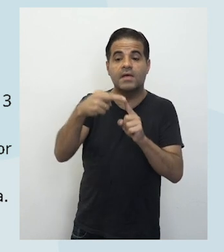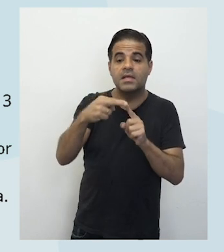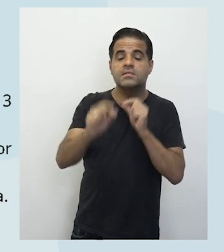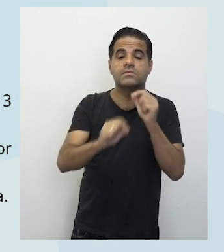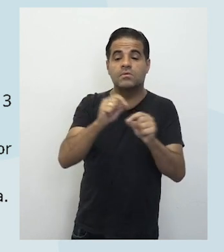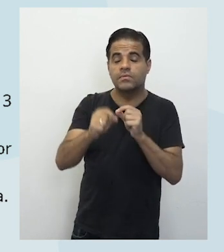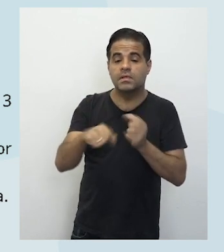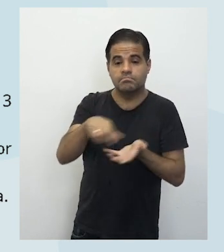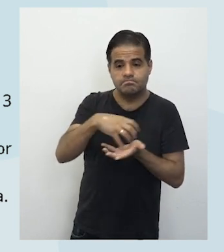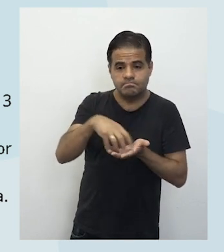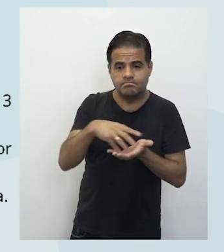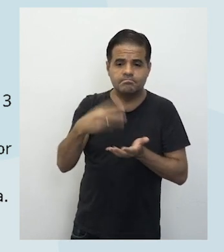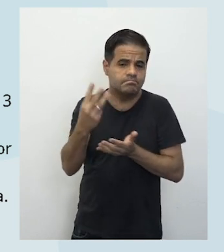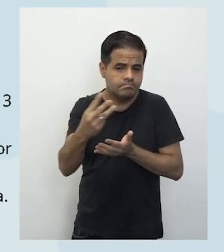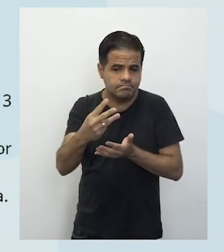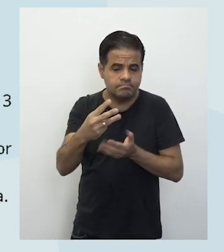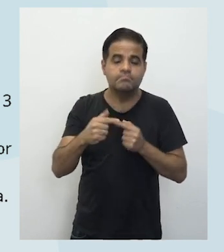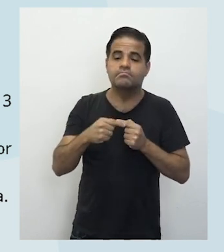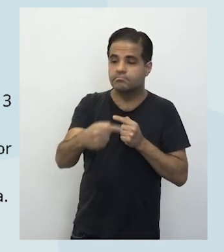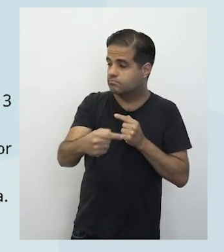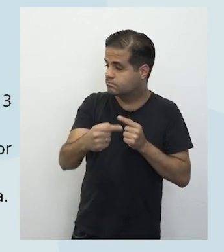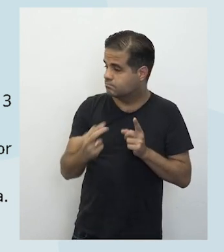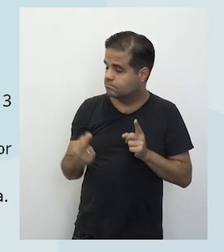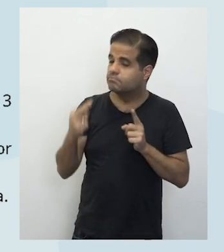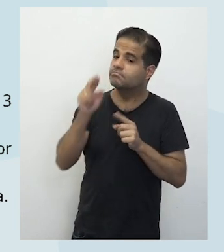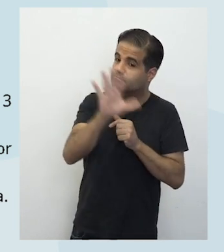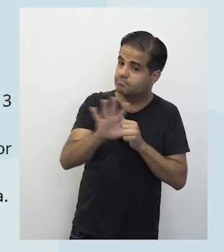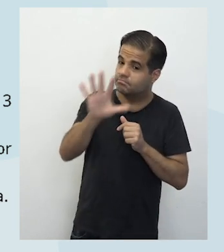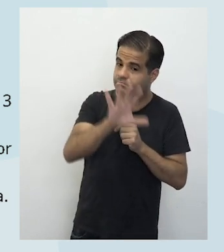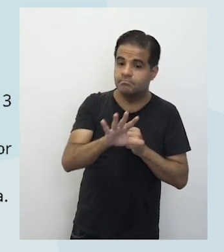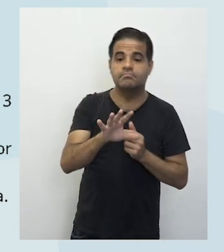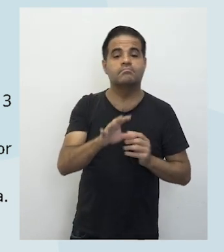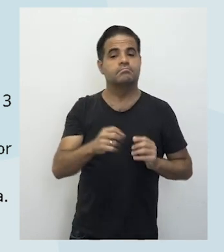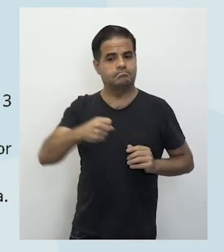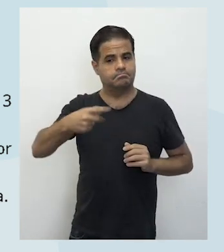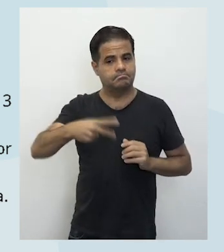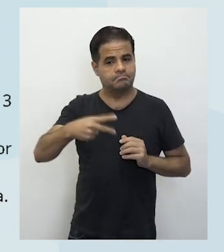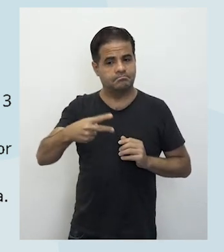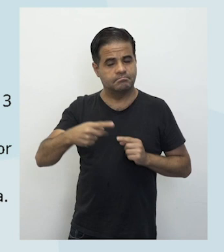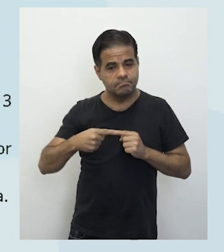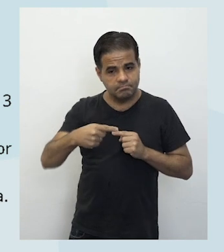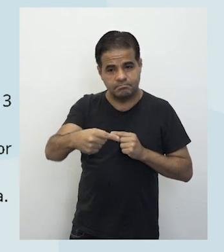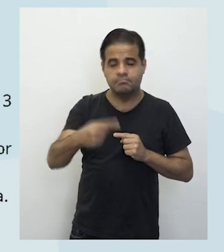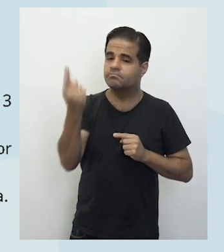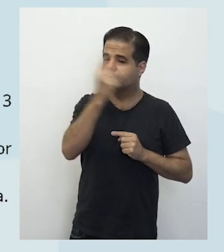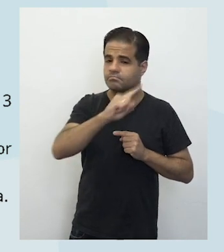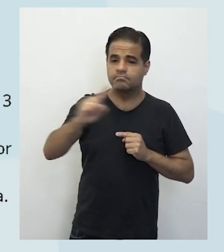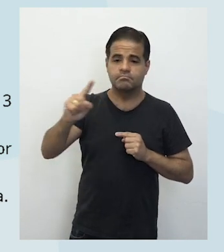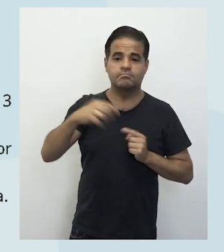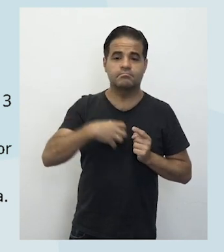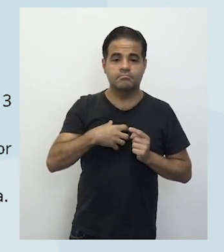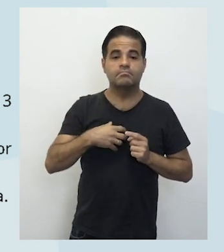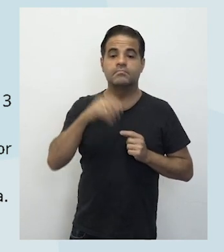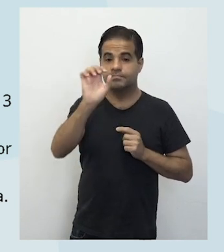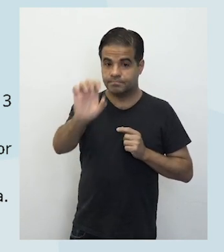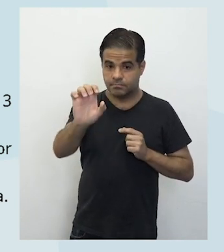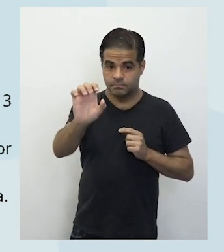setor terciário e a imagem 2 ao setor secundário. E a última alternativa E,